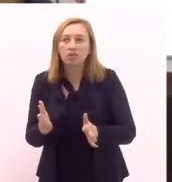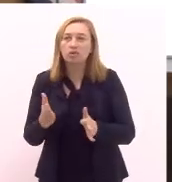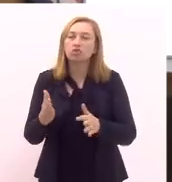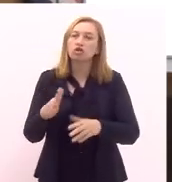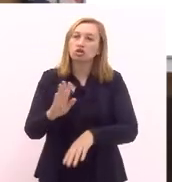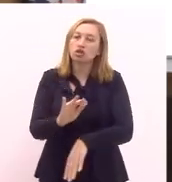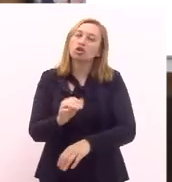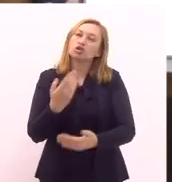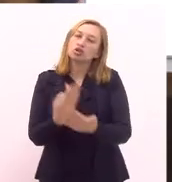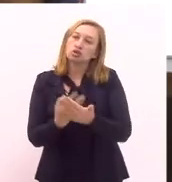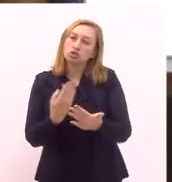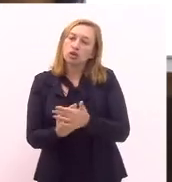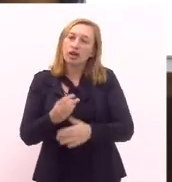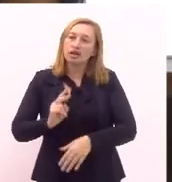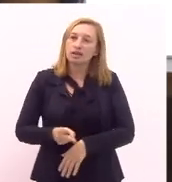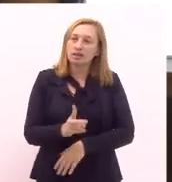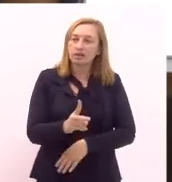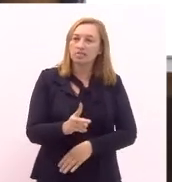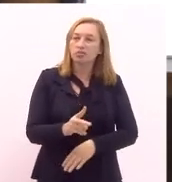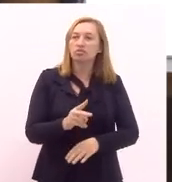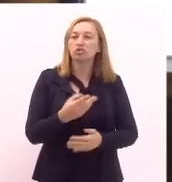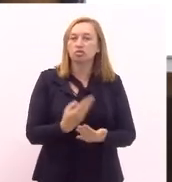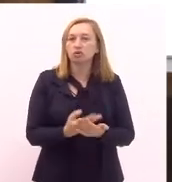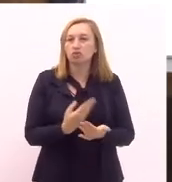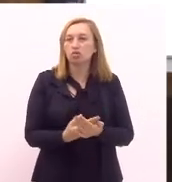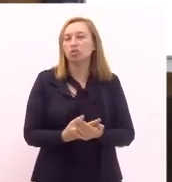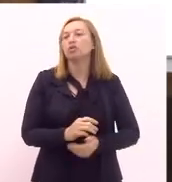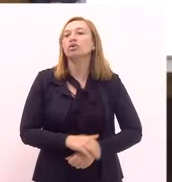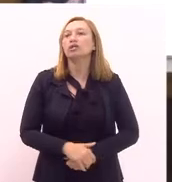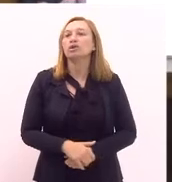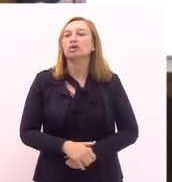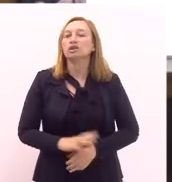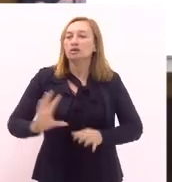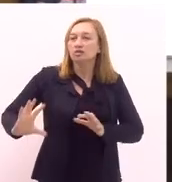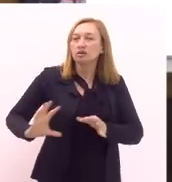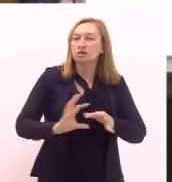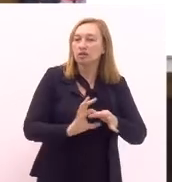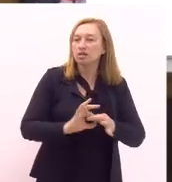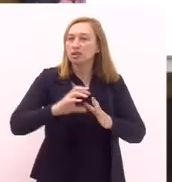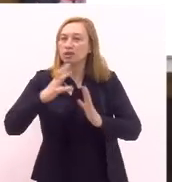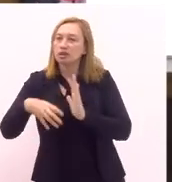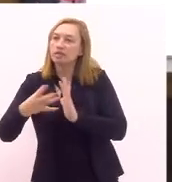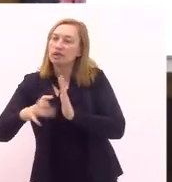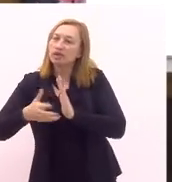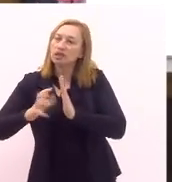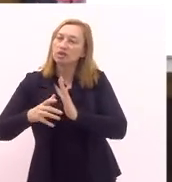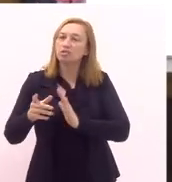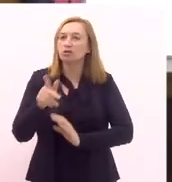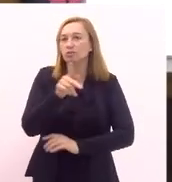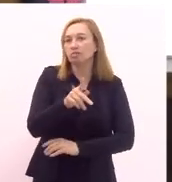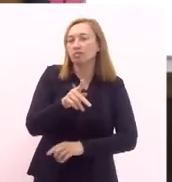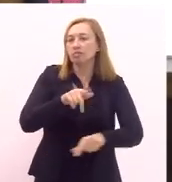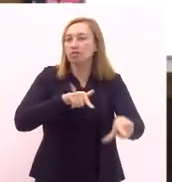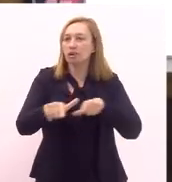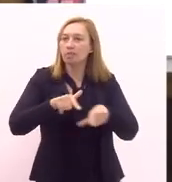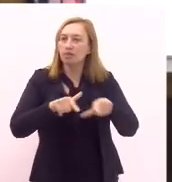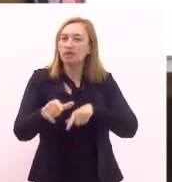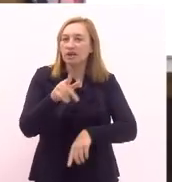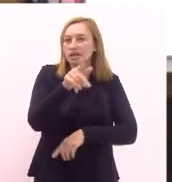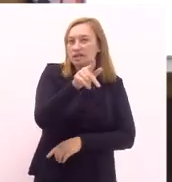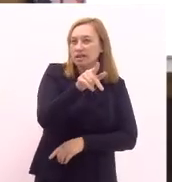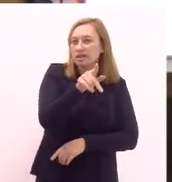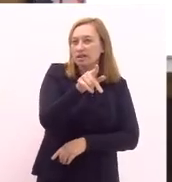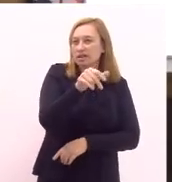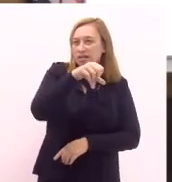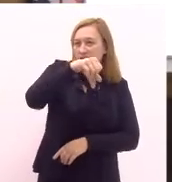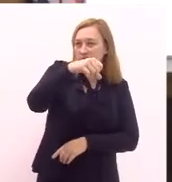social e de estudos sociais e disse filiou-se ao partido dos trabalhadores e 79